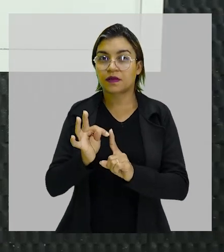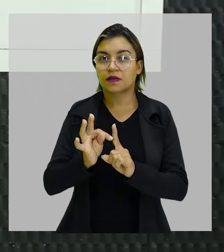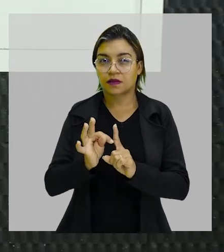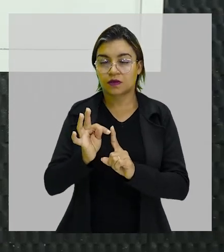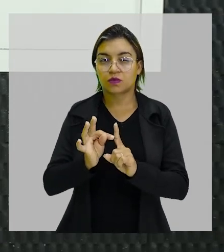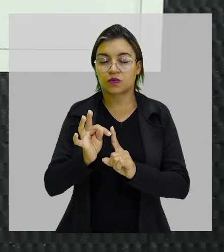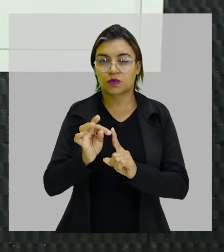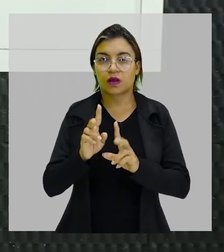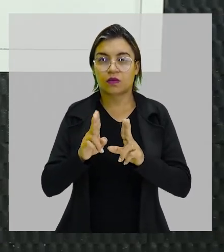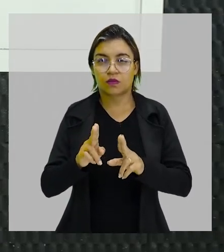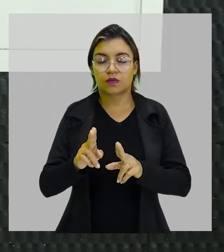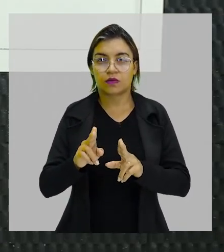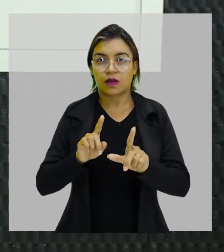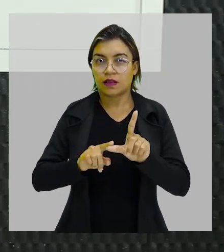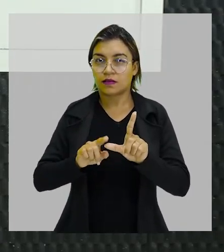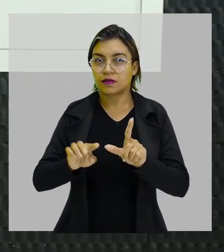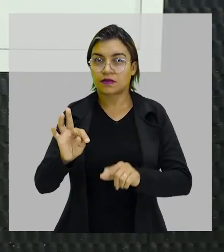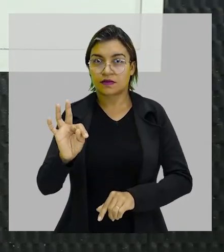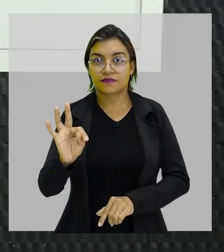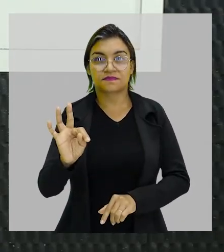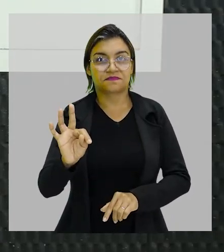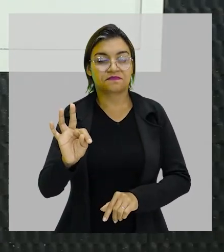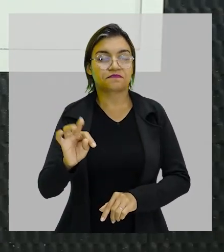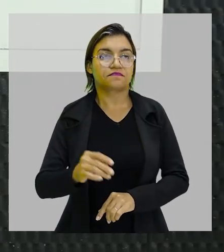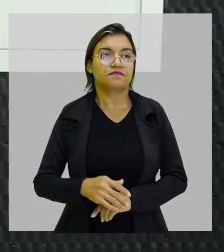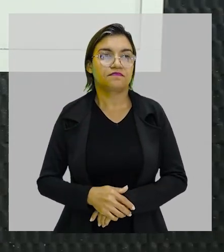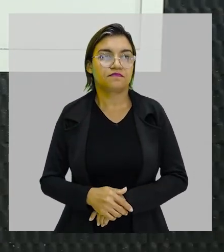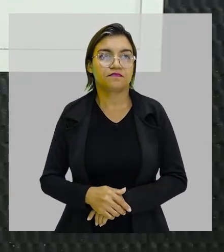igual a T2, que vai ser igual a T. Pronto.